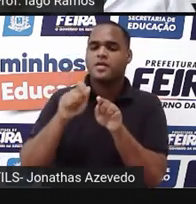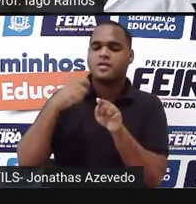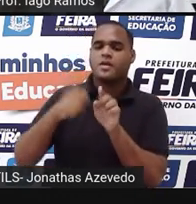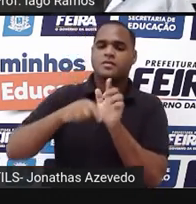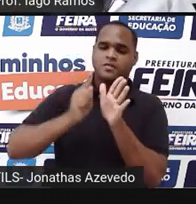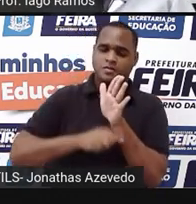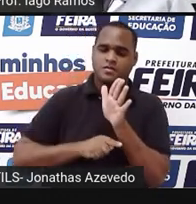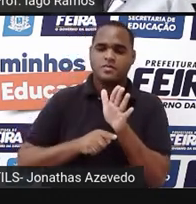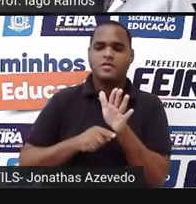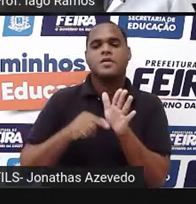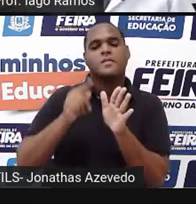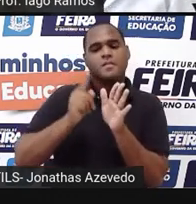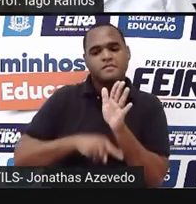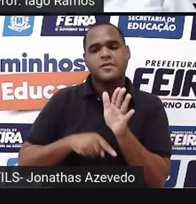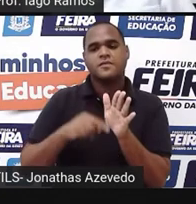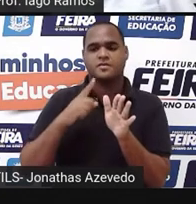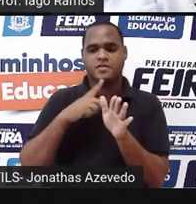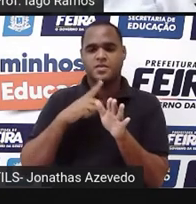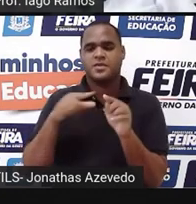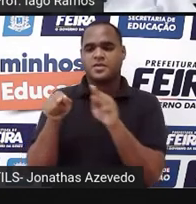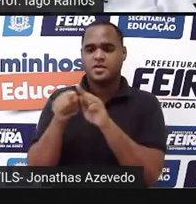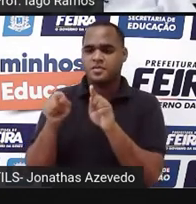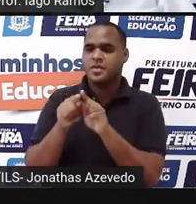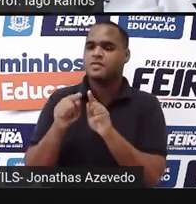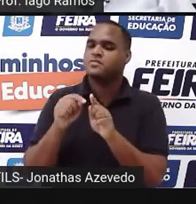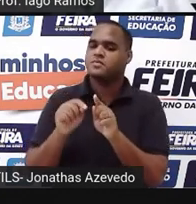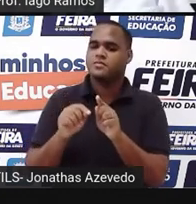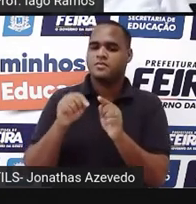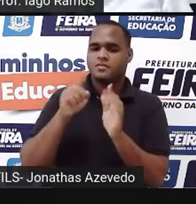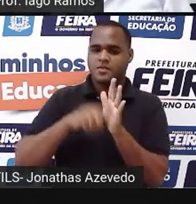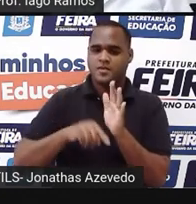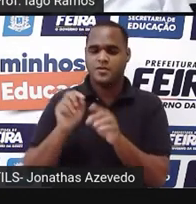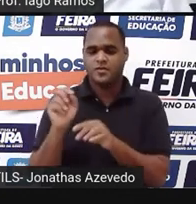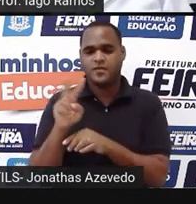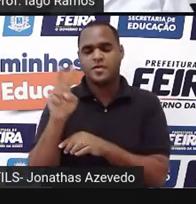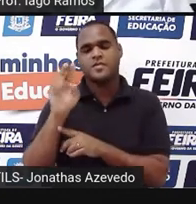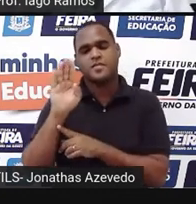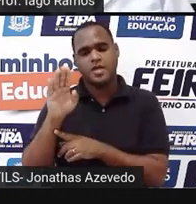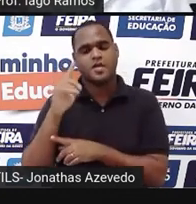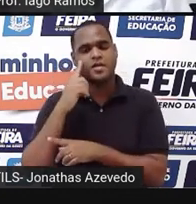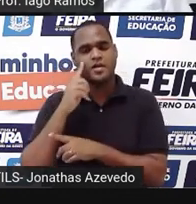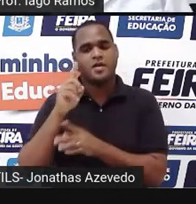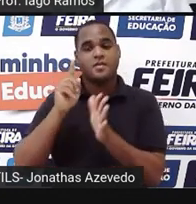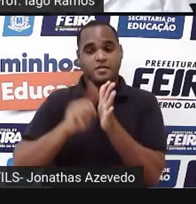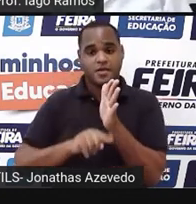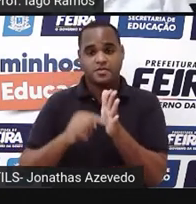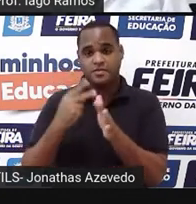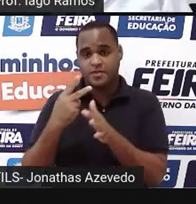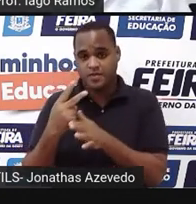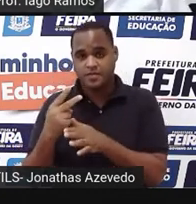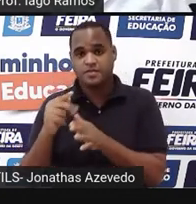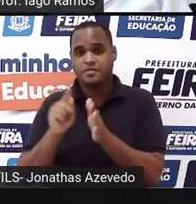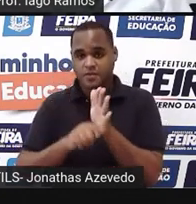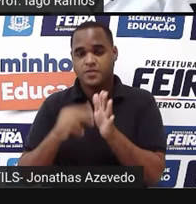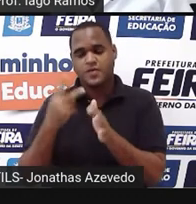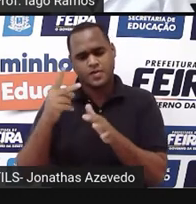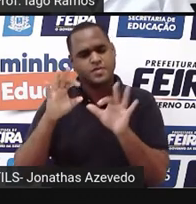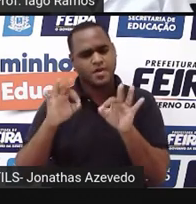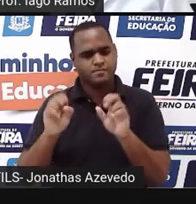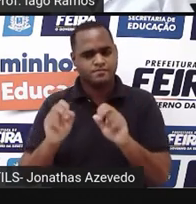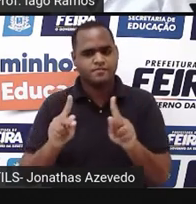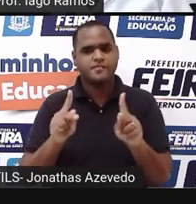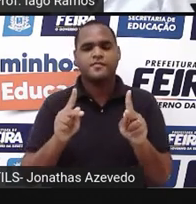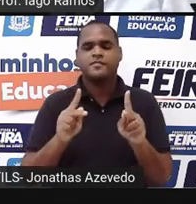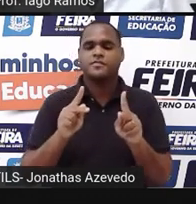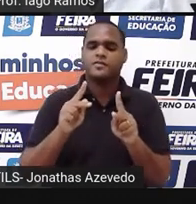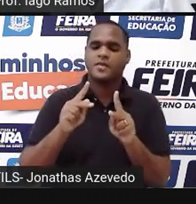então fica o menos da fórmula e o negativo do valor de b, então menos menos 2 é assim mesmo,